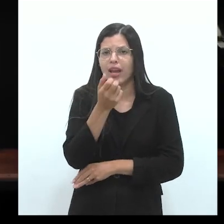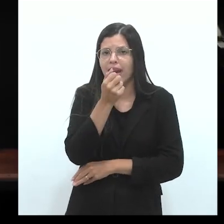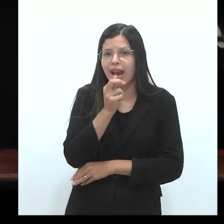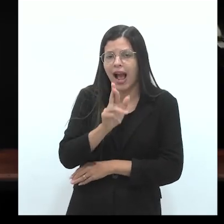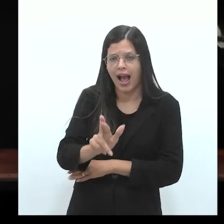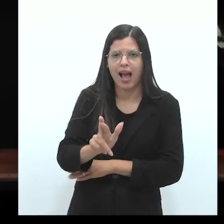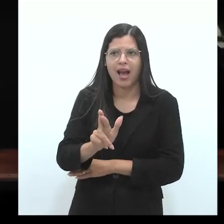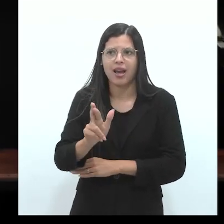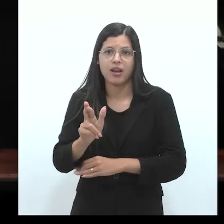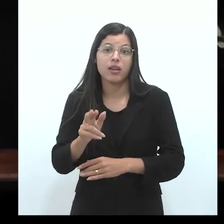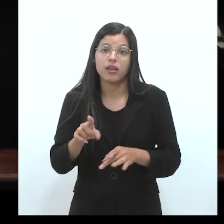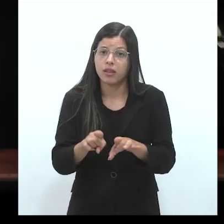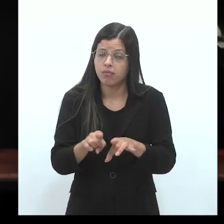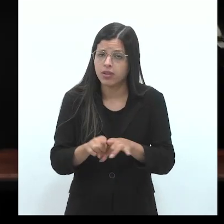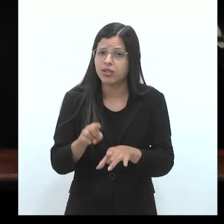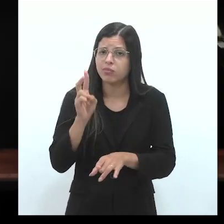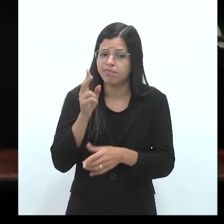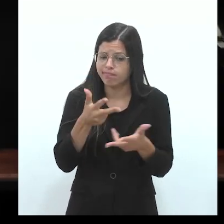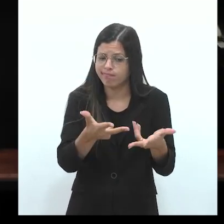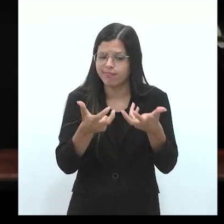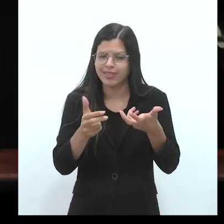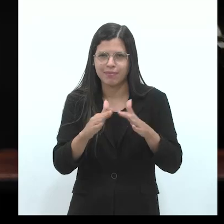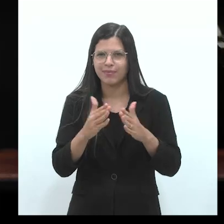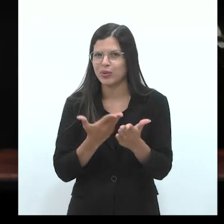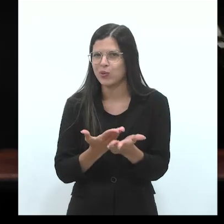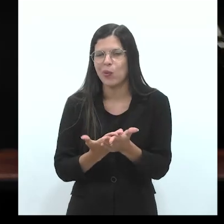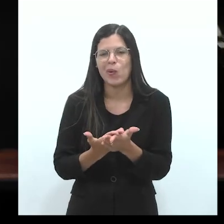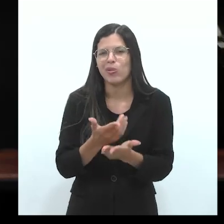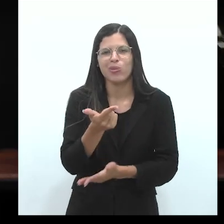ar-condicionado. A gente vê aí também, infelizmente, escolas, né, que também não têm